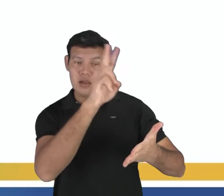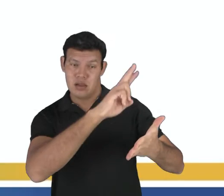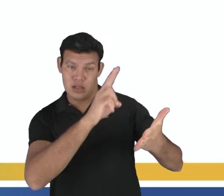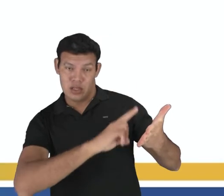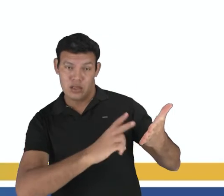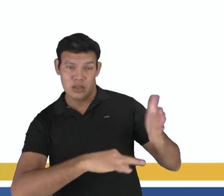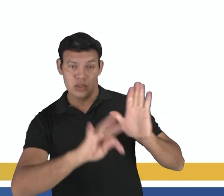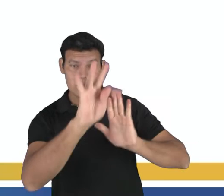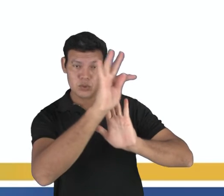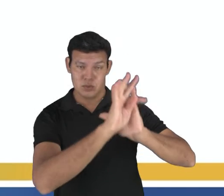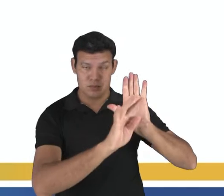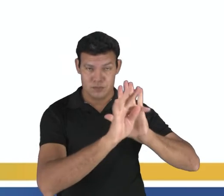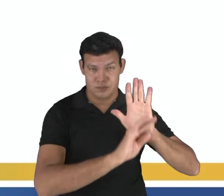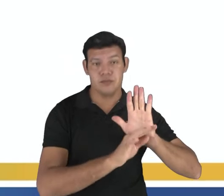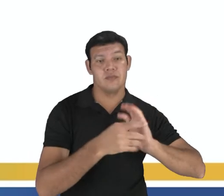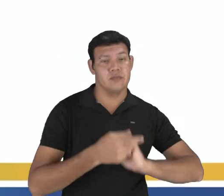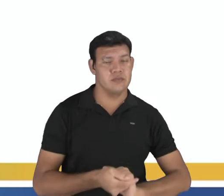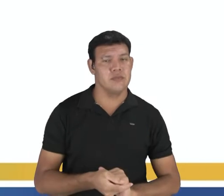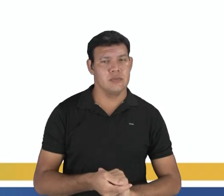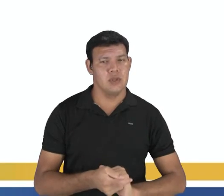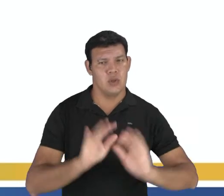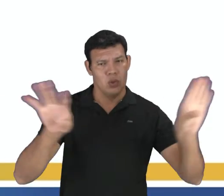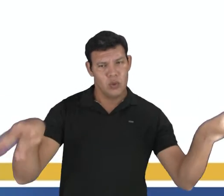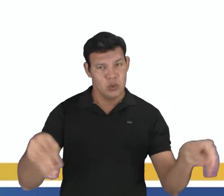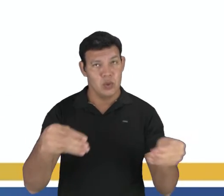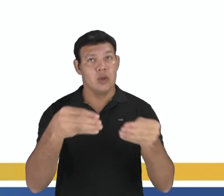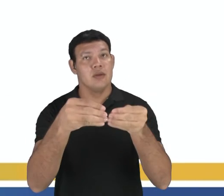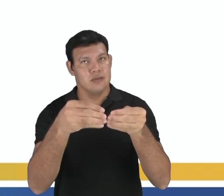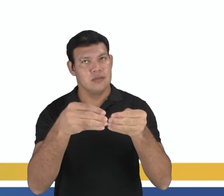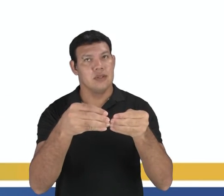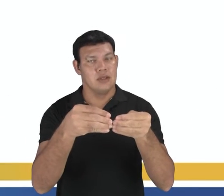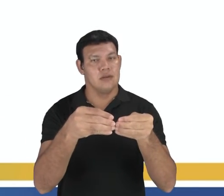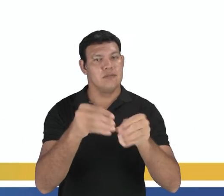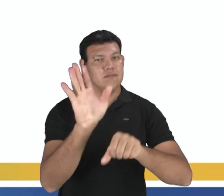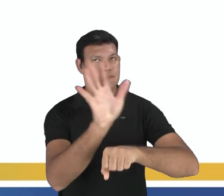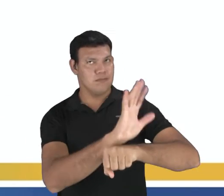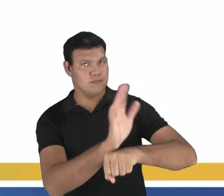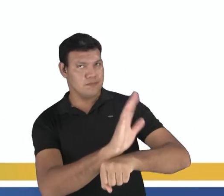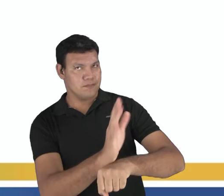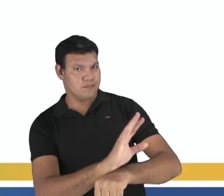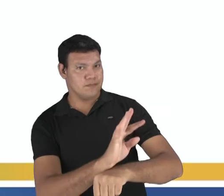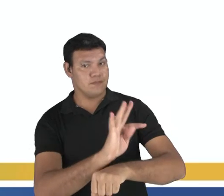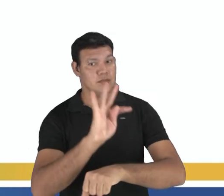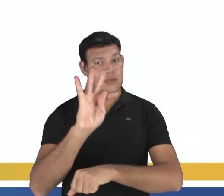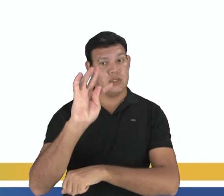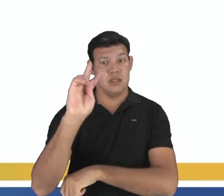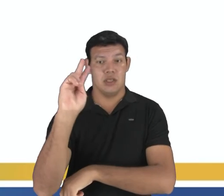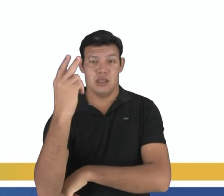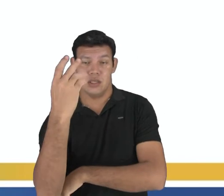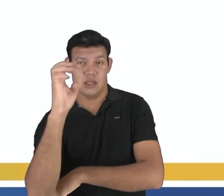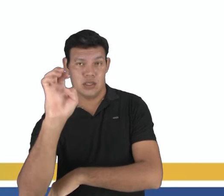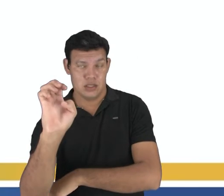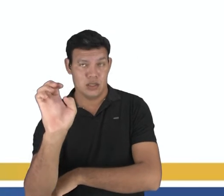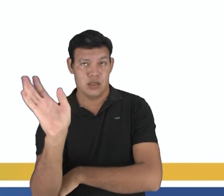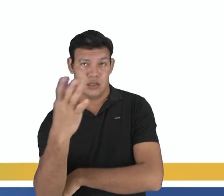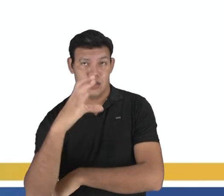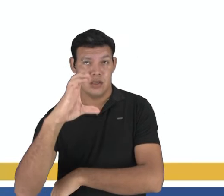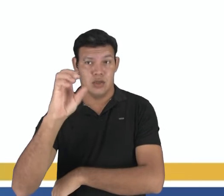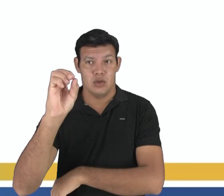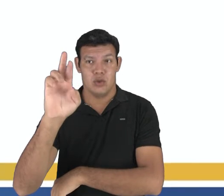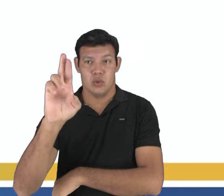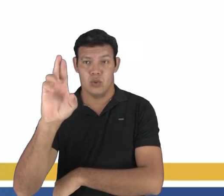eu queria que vocês lessem esse texto que é uma sinopse do filme The crow a e depois tentem